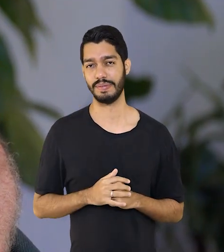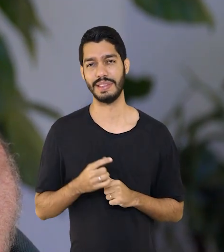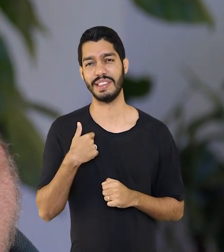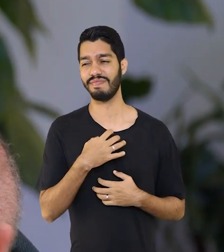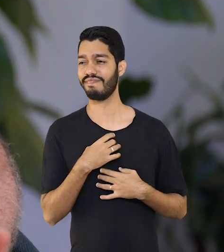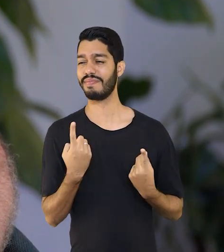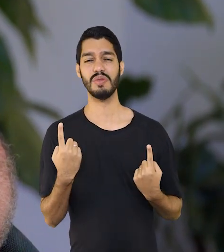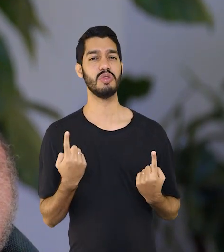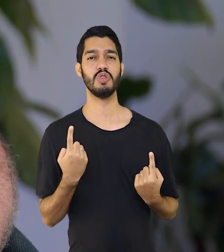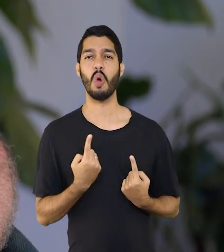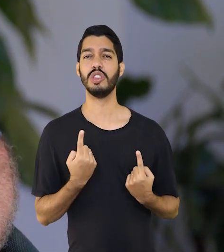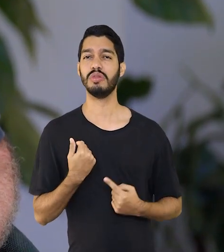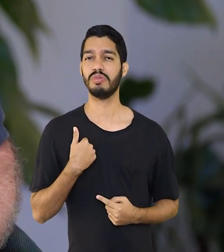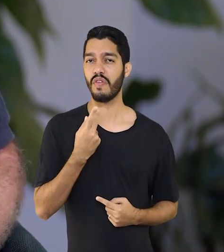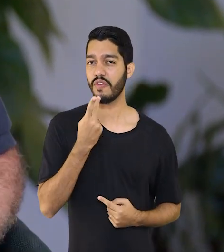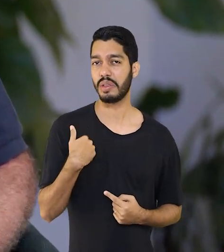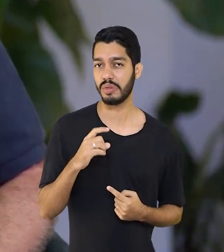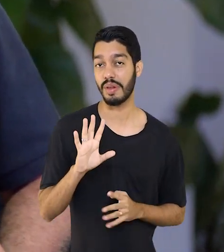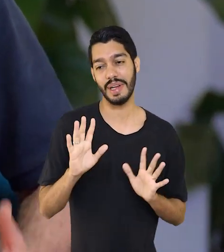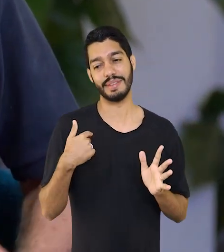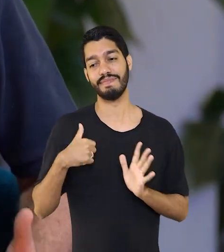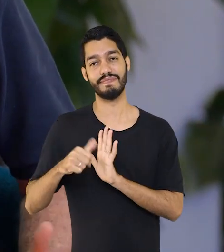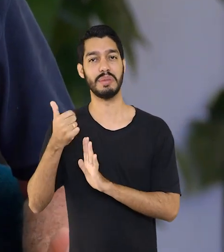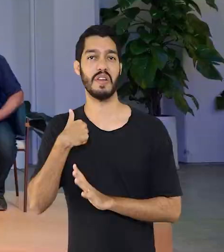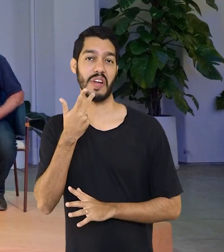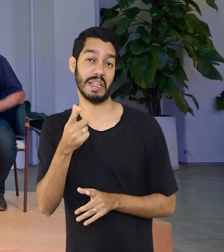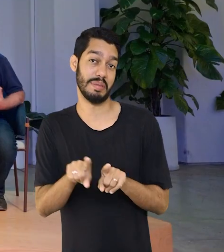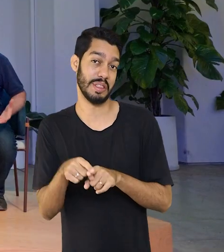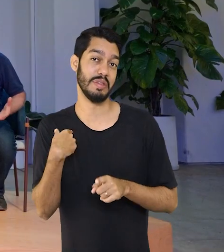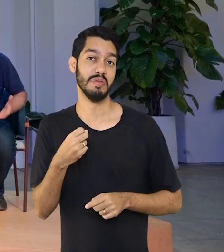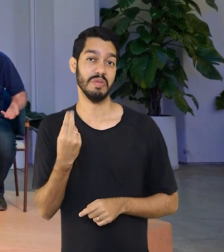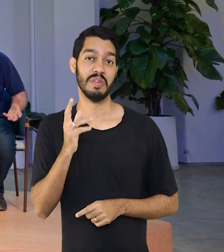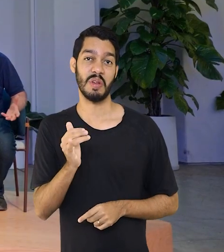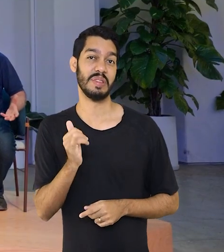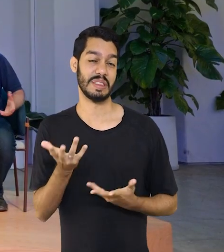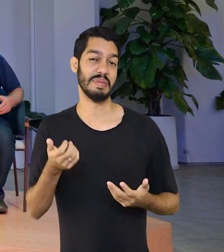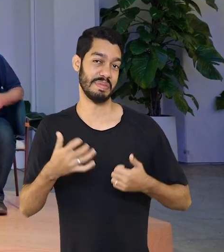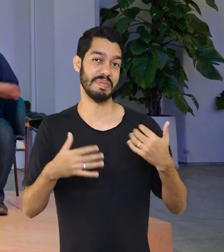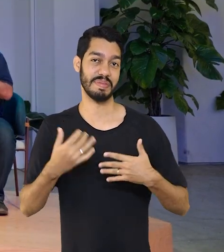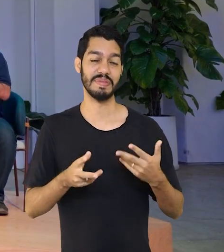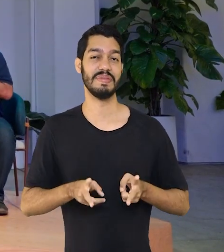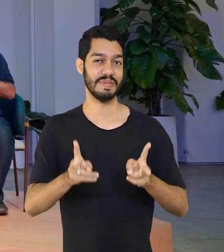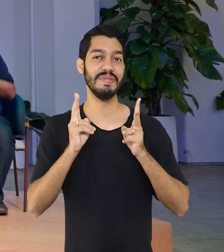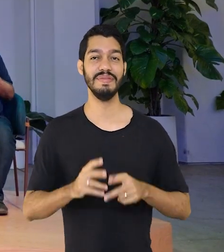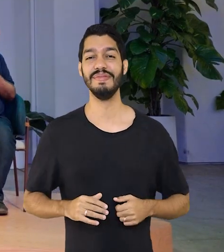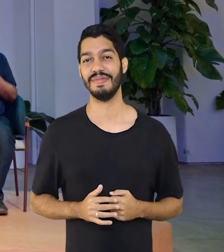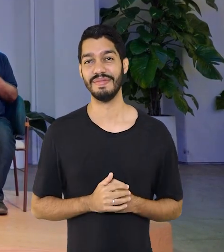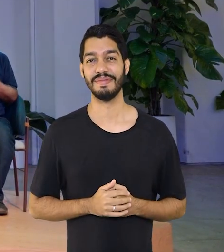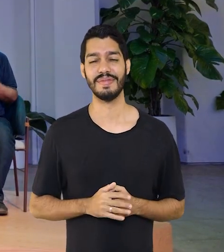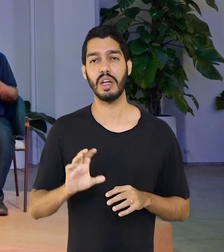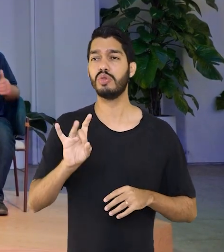Eu estou me sentindo mal, porque só eu estou falando, mas eu sou o primeiro a falar também, então eu vou continuar falando. Eu